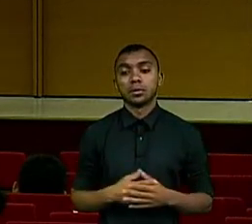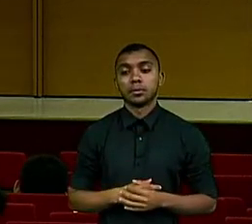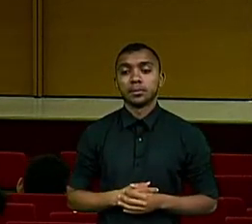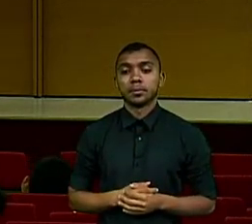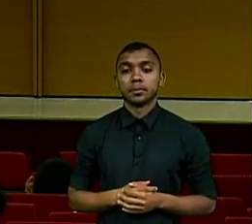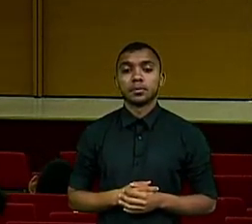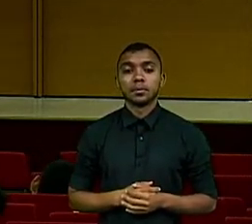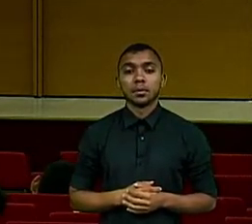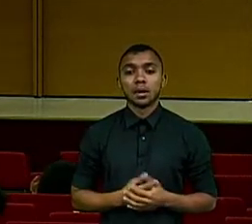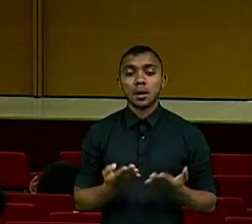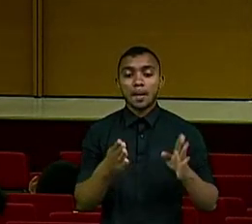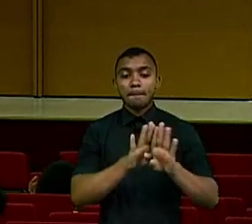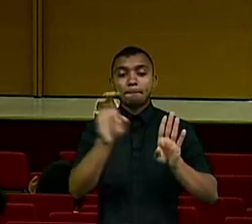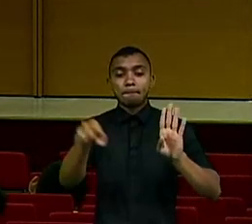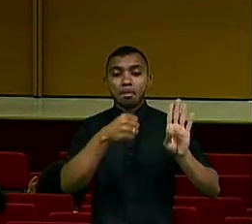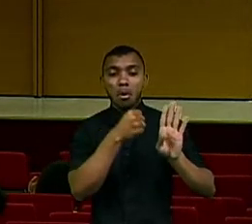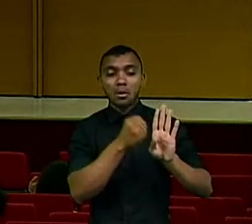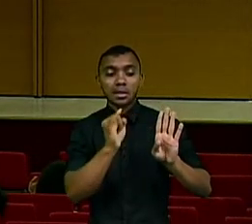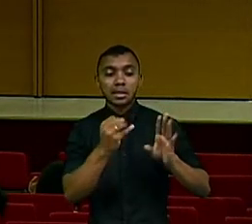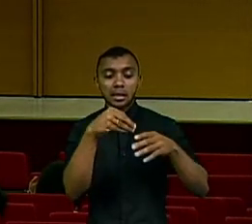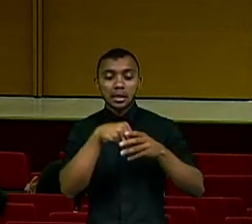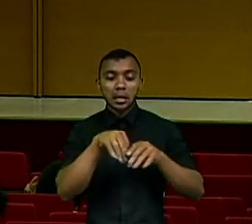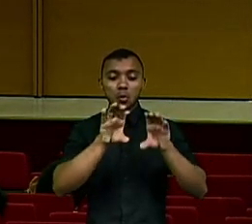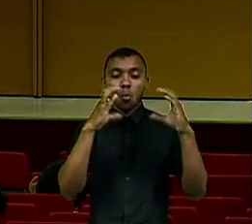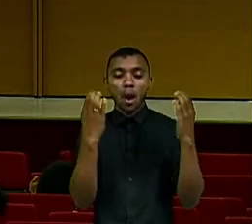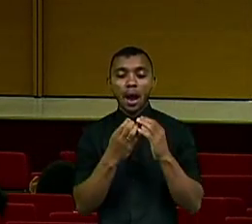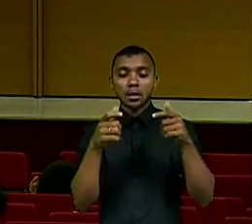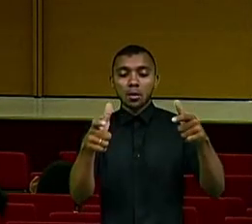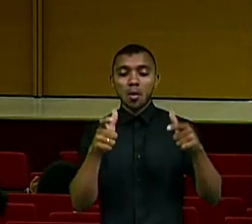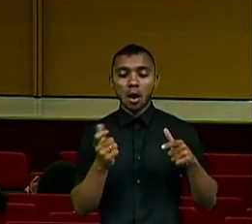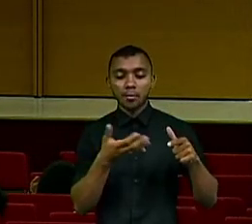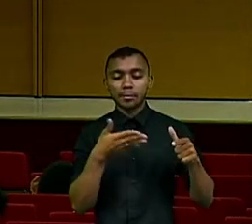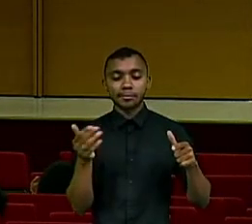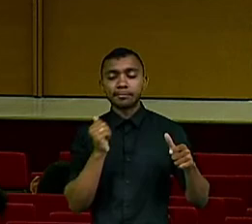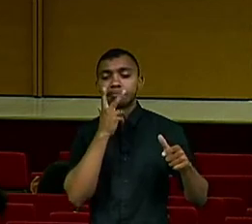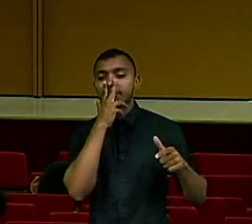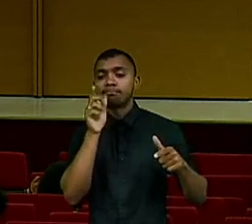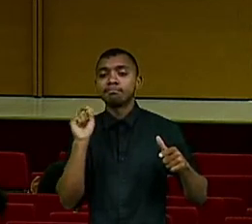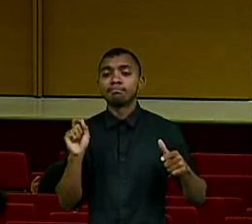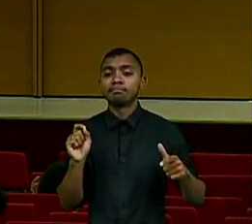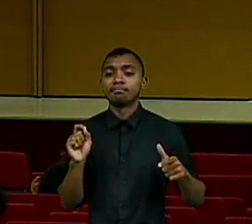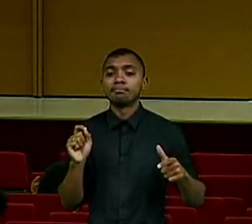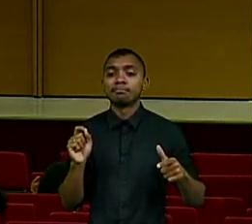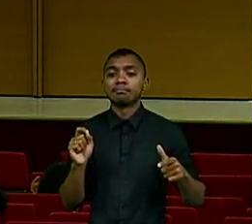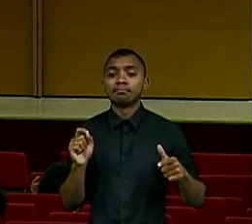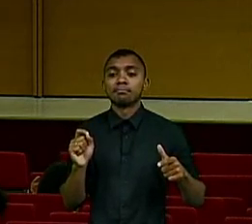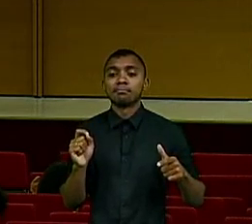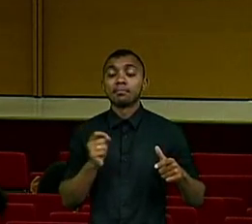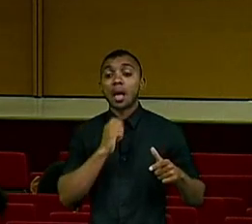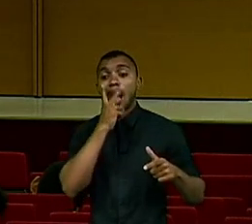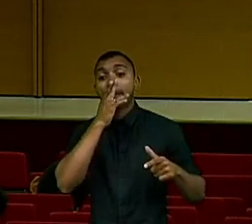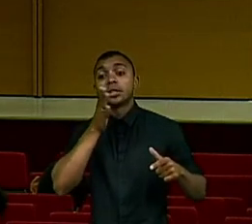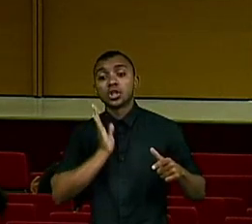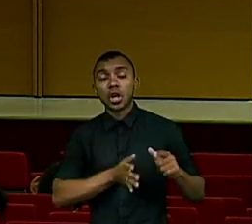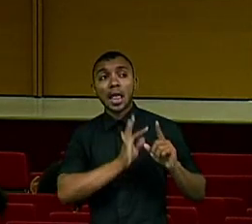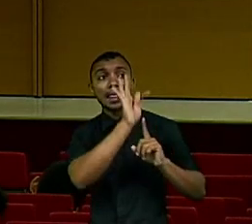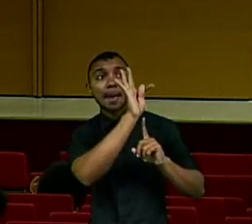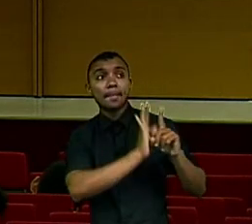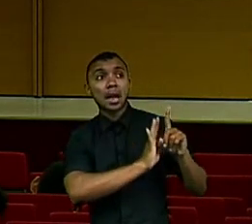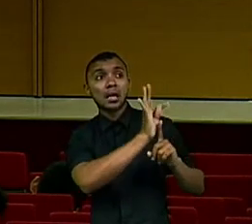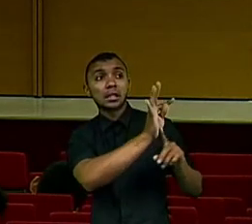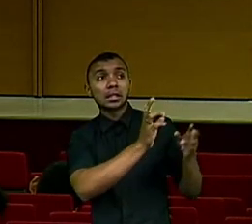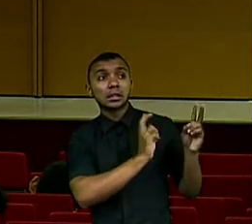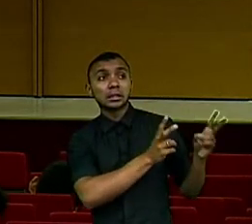porta e o trinco estando no mesmo ambiente eles estão a uma mesma temperatura mas